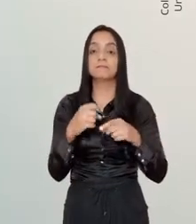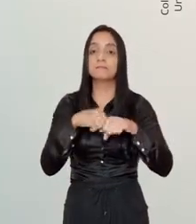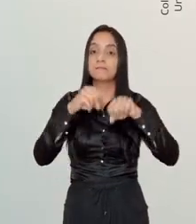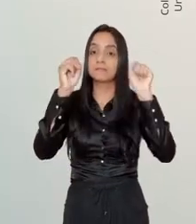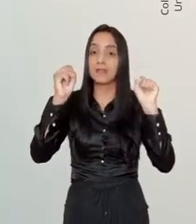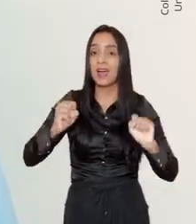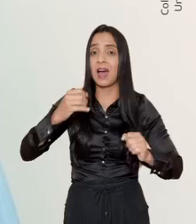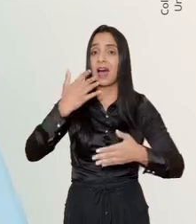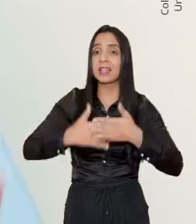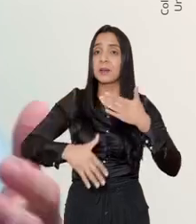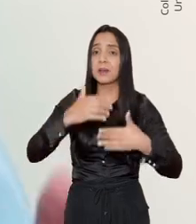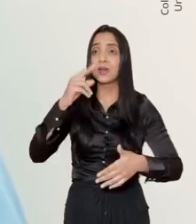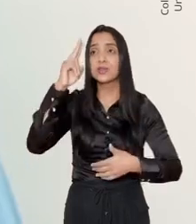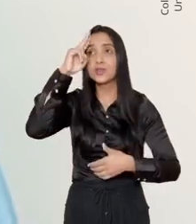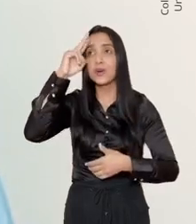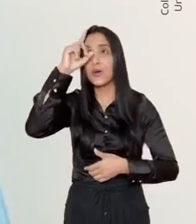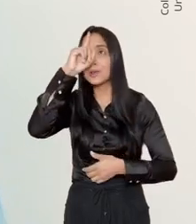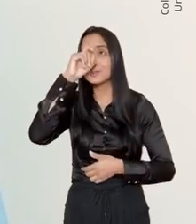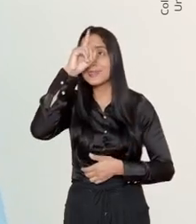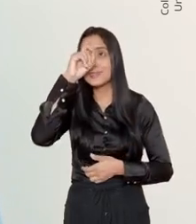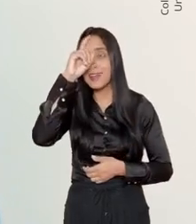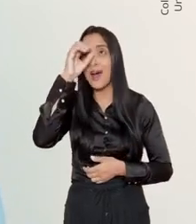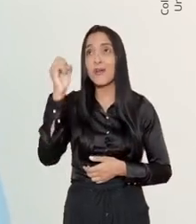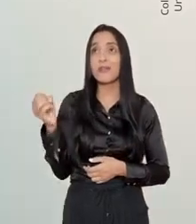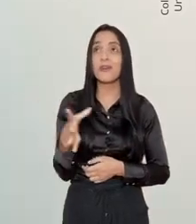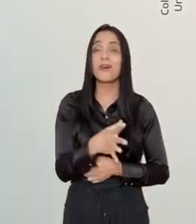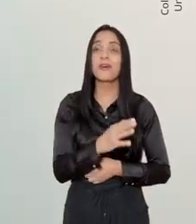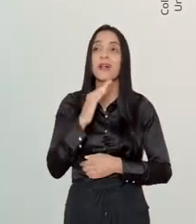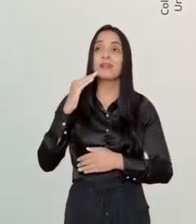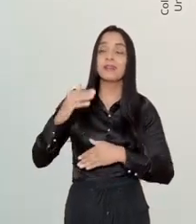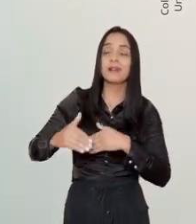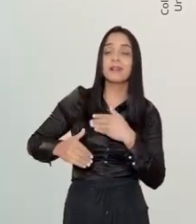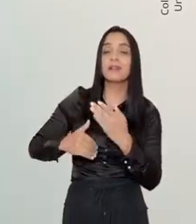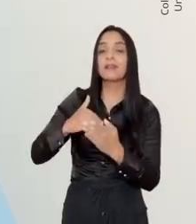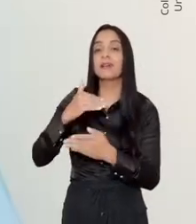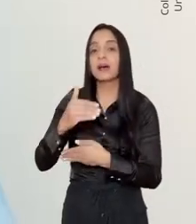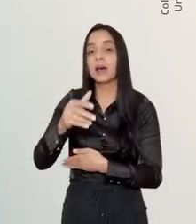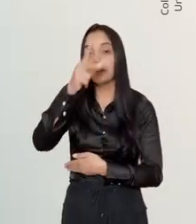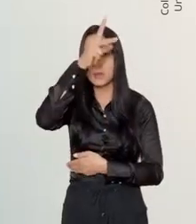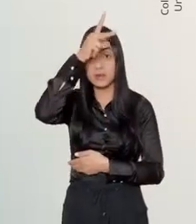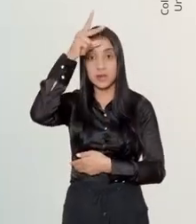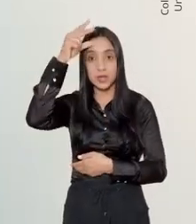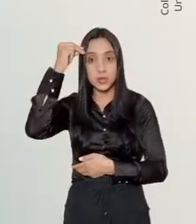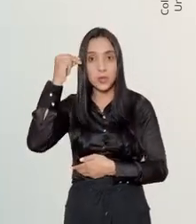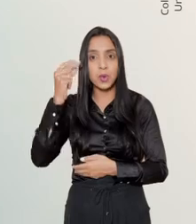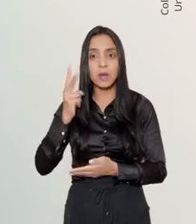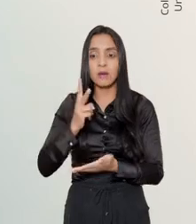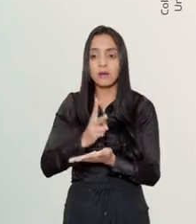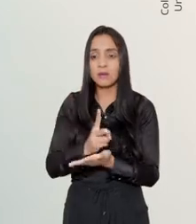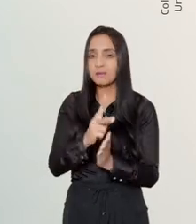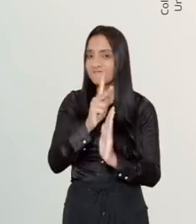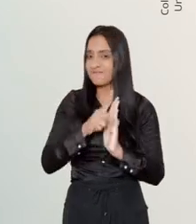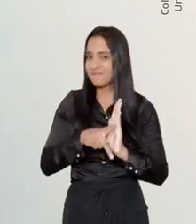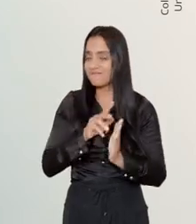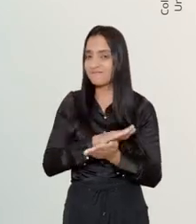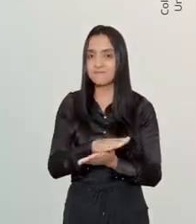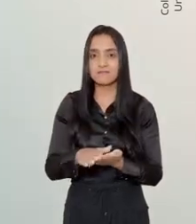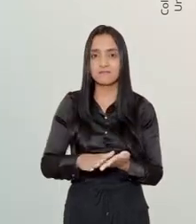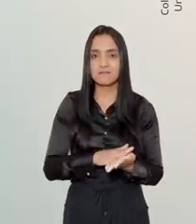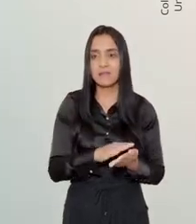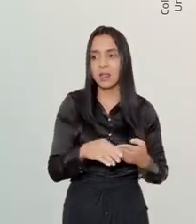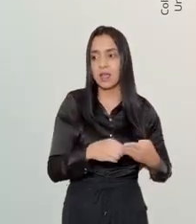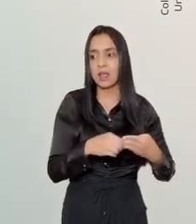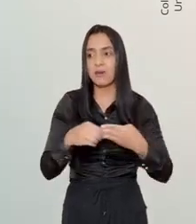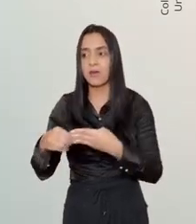conta do sistema. Isso atrapalhou um pouco o sonho. O tempo passou. A prefeitura não deu andamento no projeto